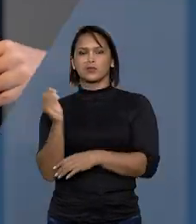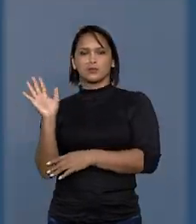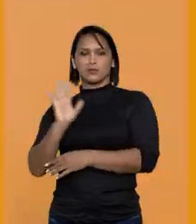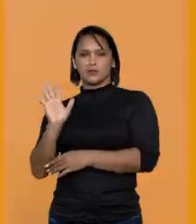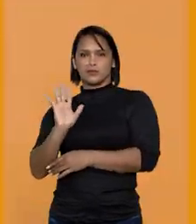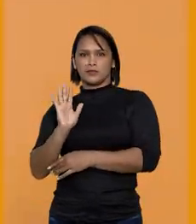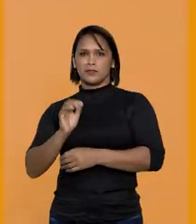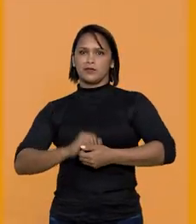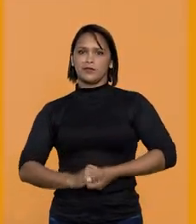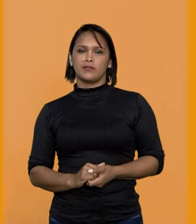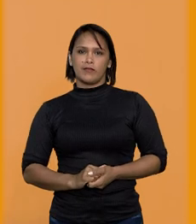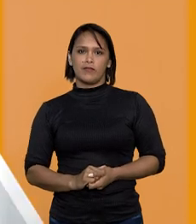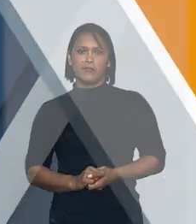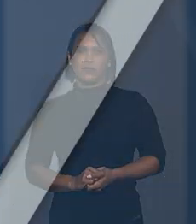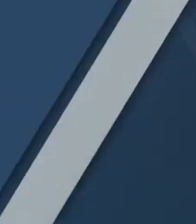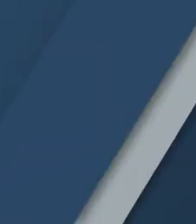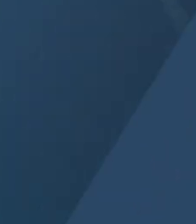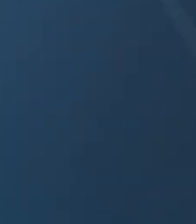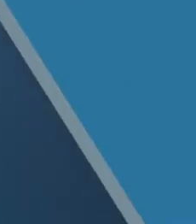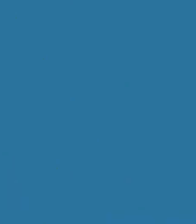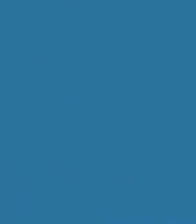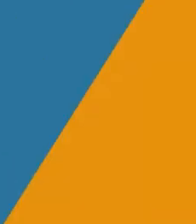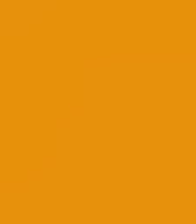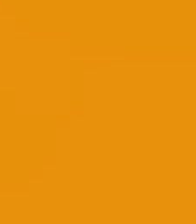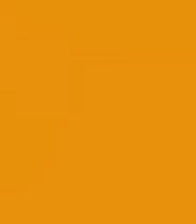tchau tchau tchau